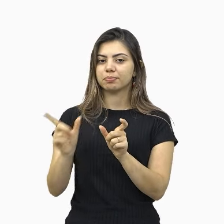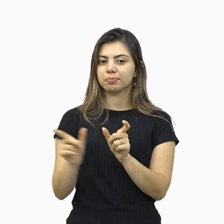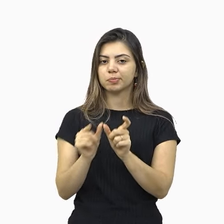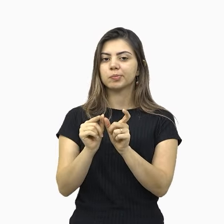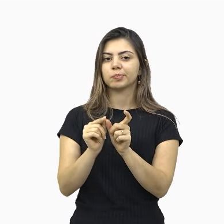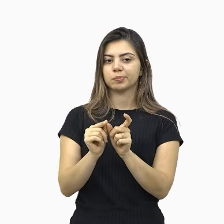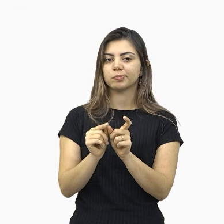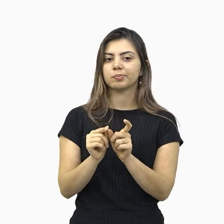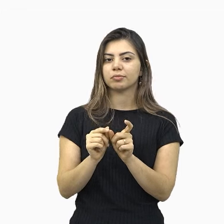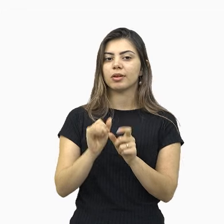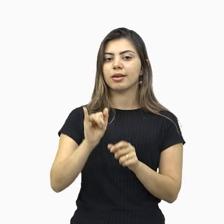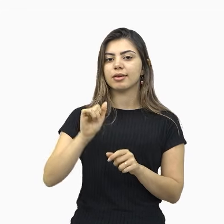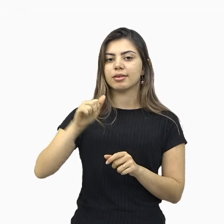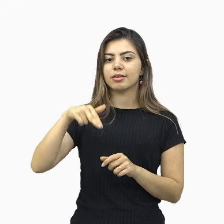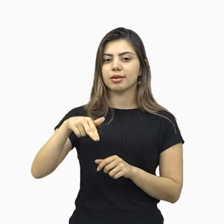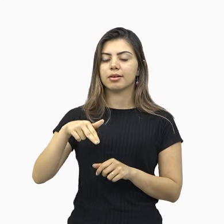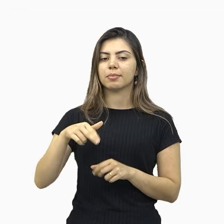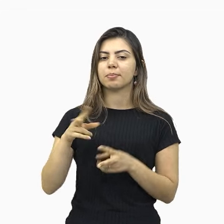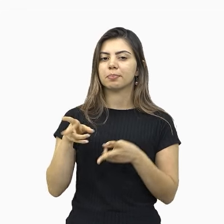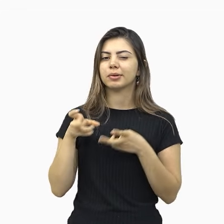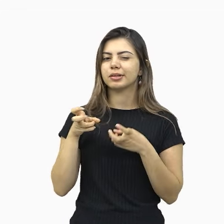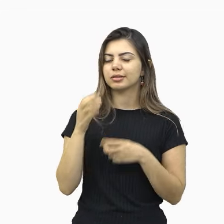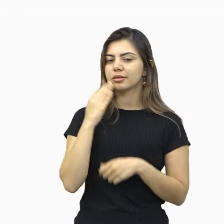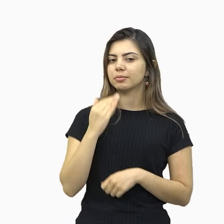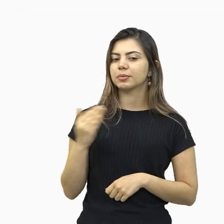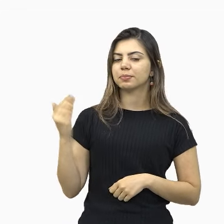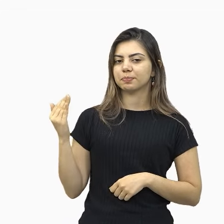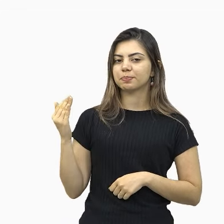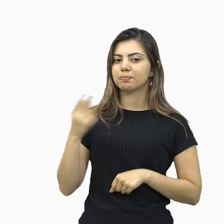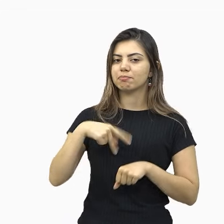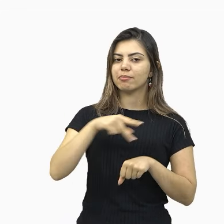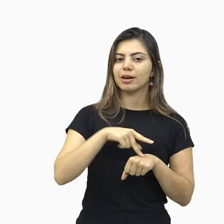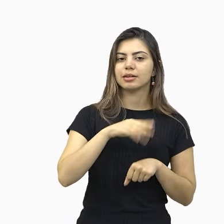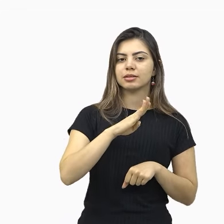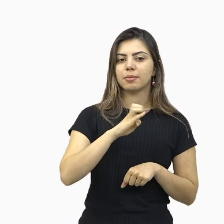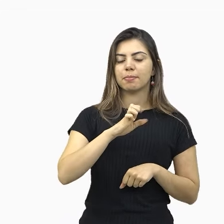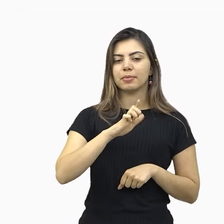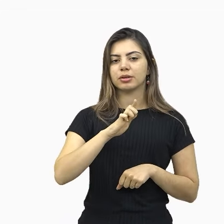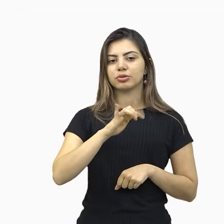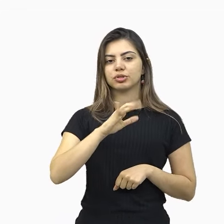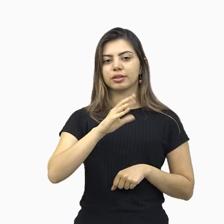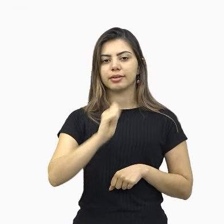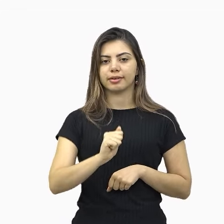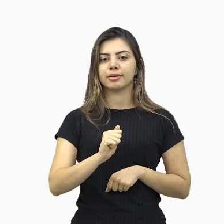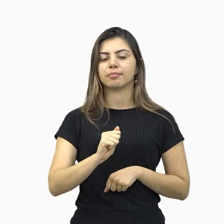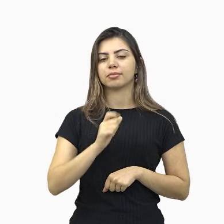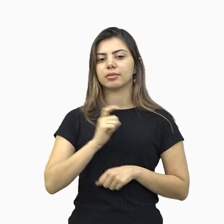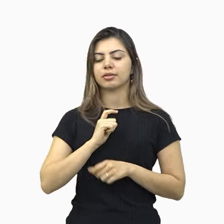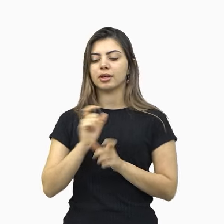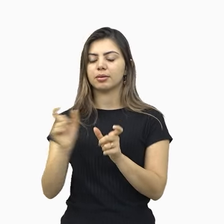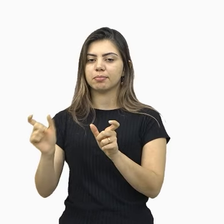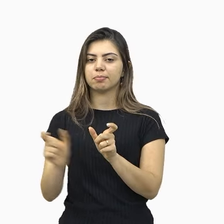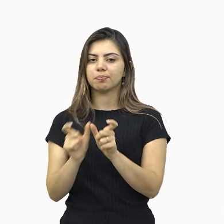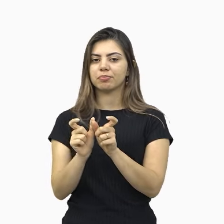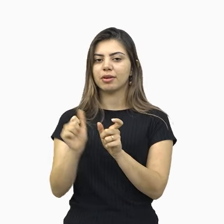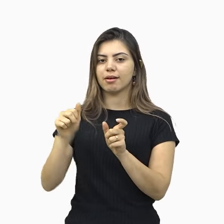ian, Belgian, Belgian, então, Bélgica, né? Belga, Belgian.